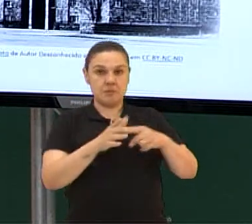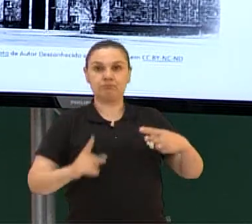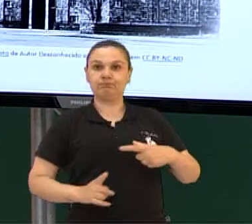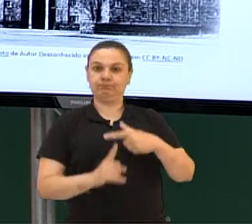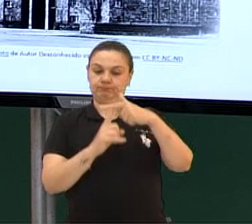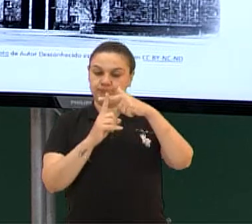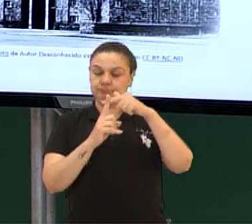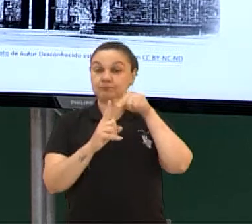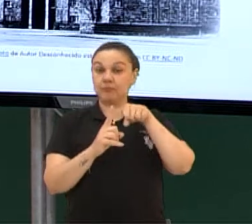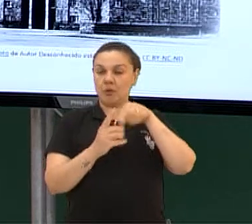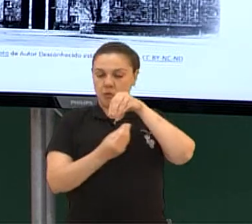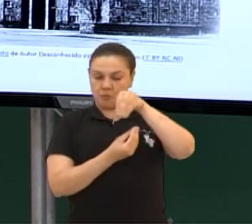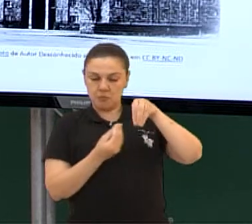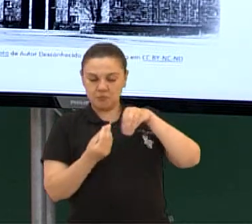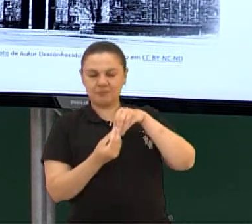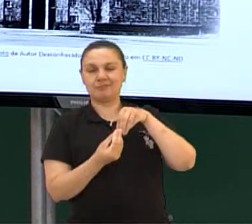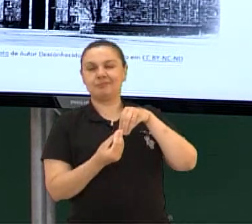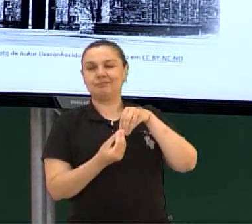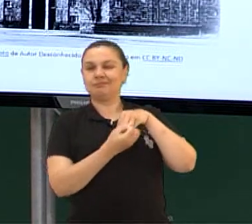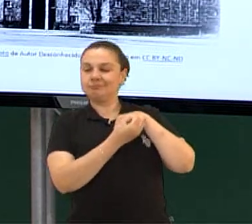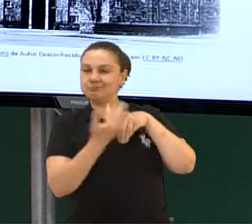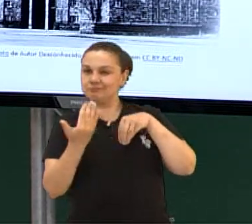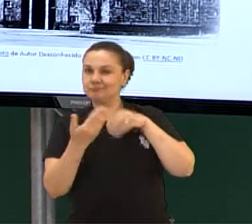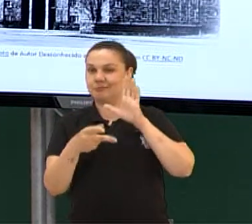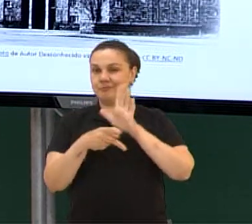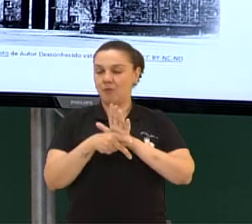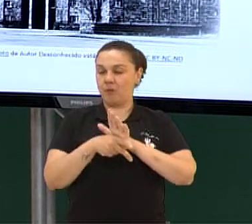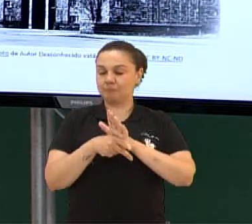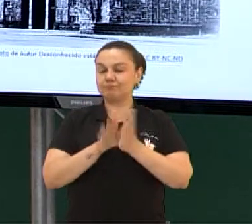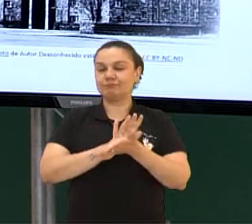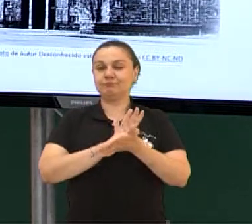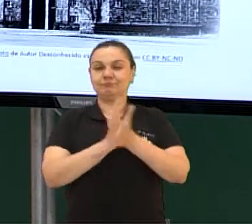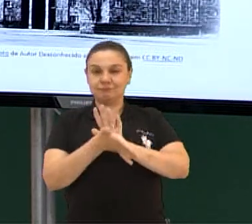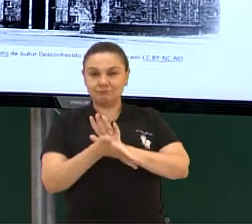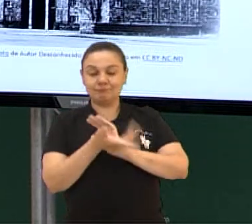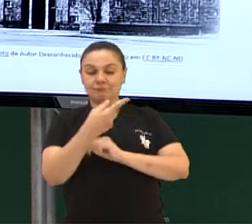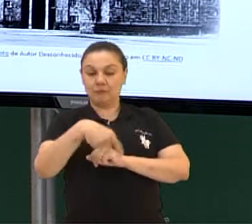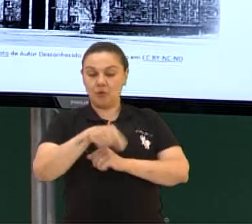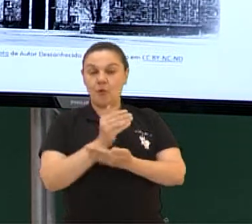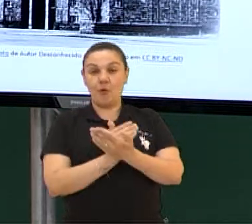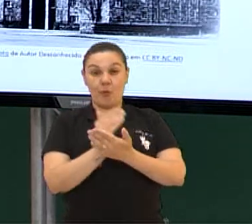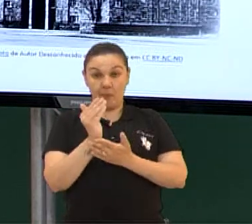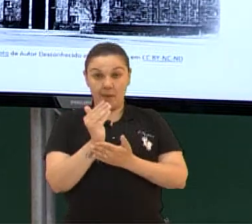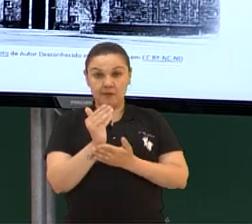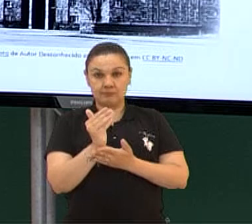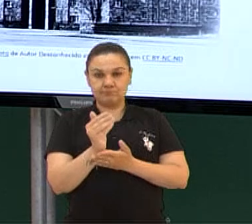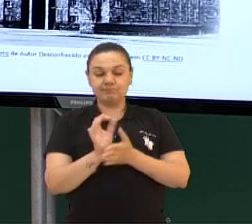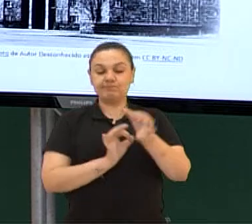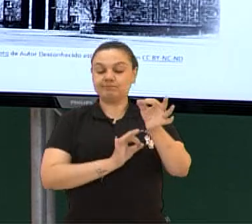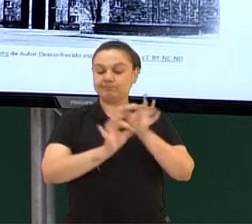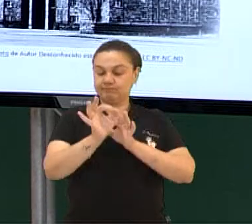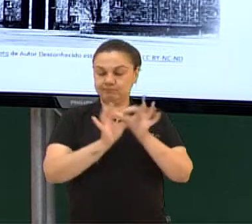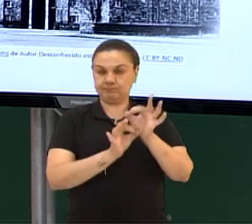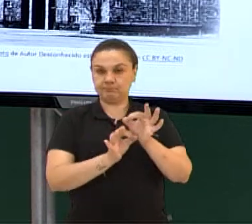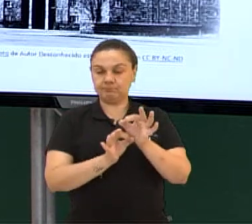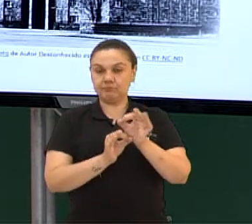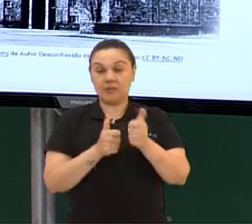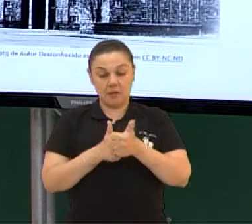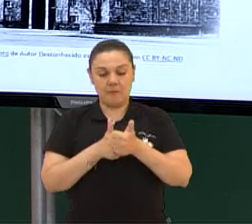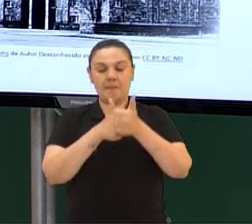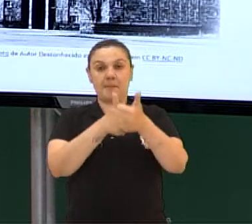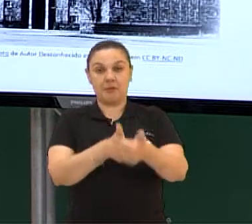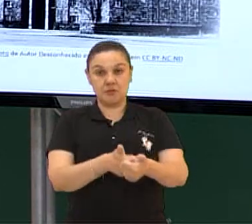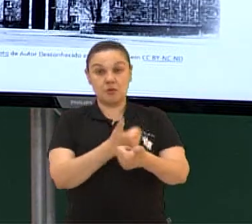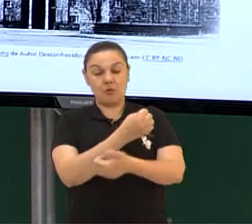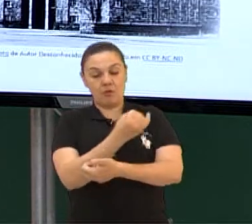positivista, misturada aí com alguns elementos racistas, que vão ser a base de algumas propostas ali de